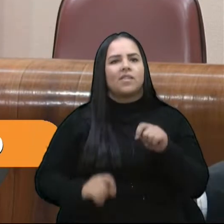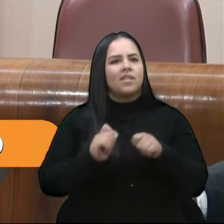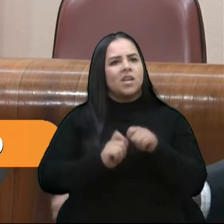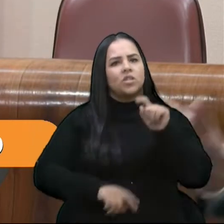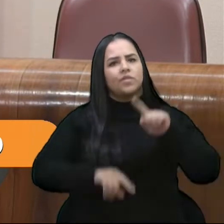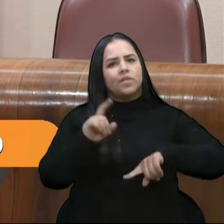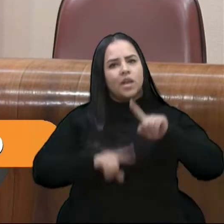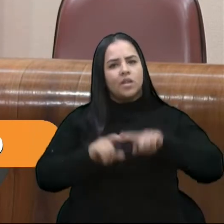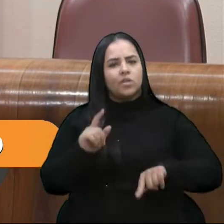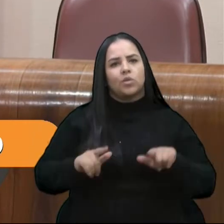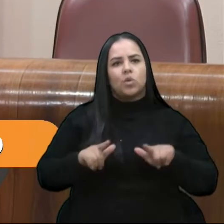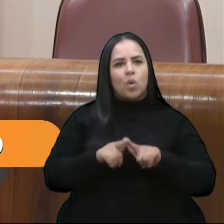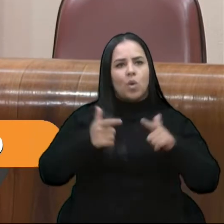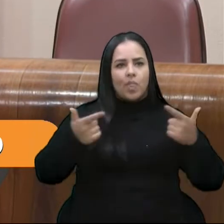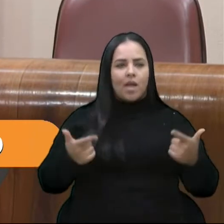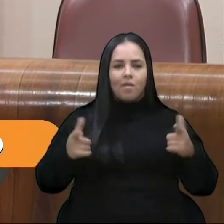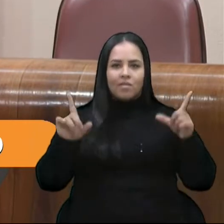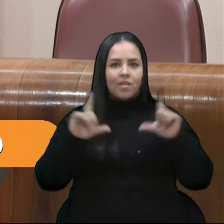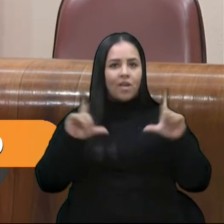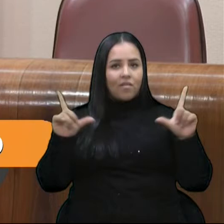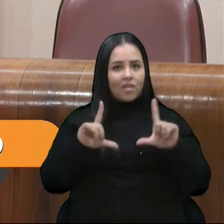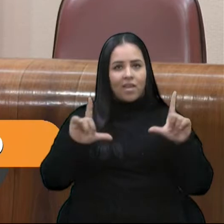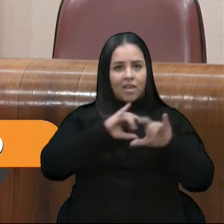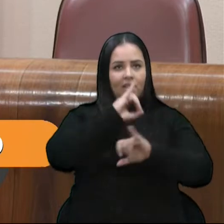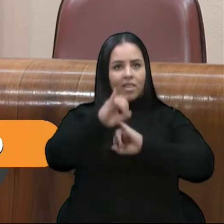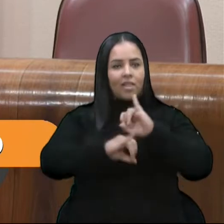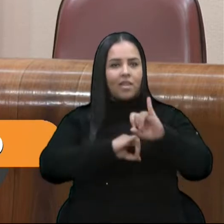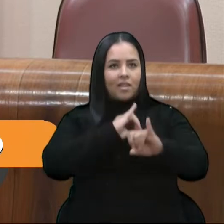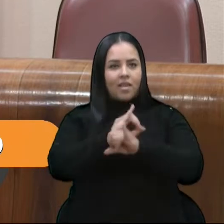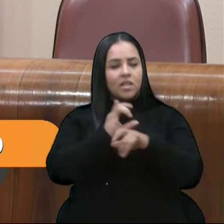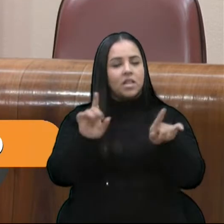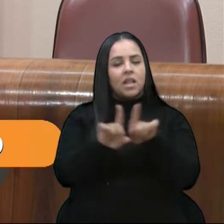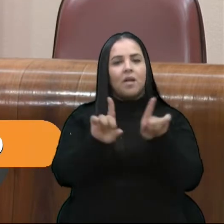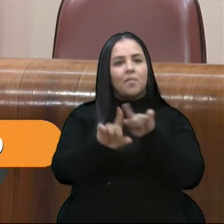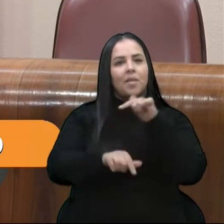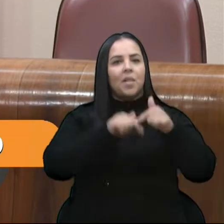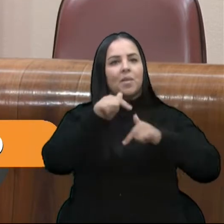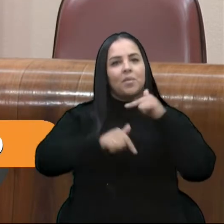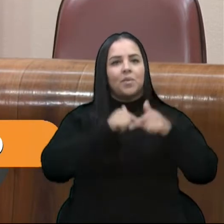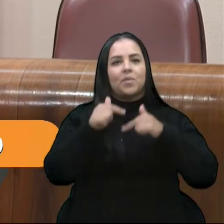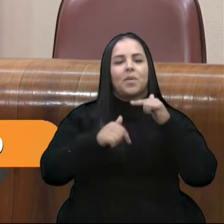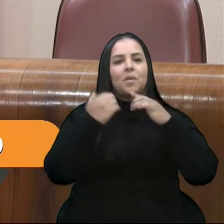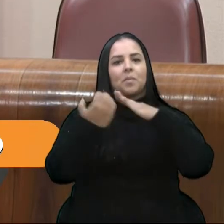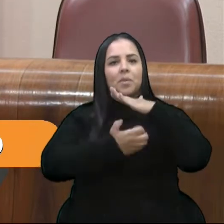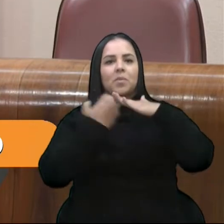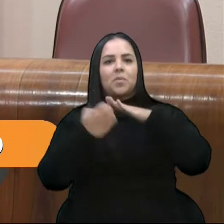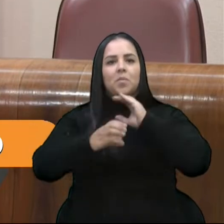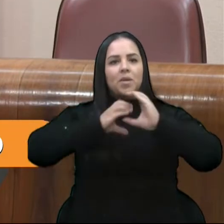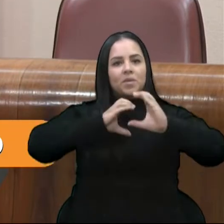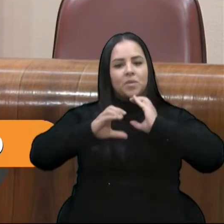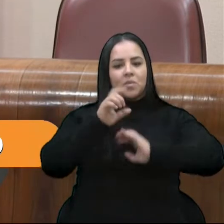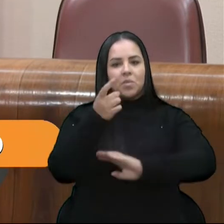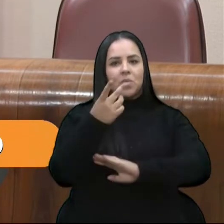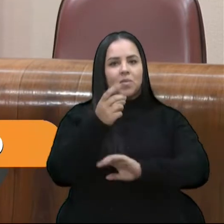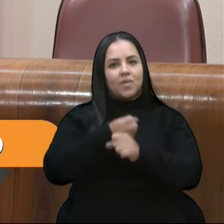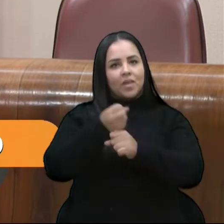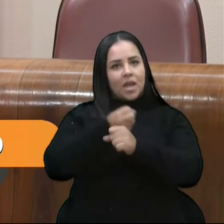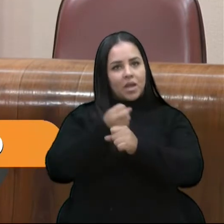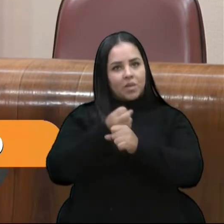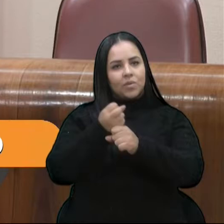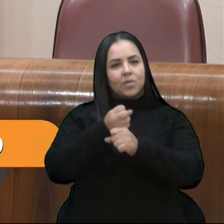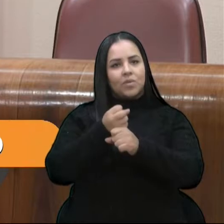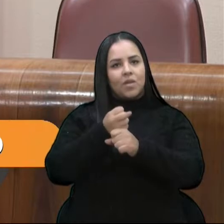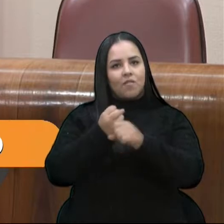TV e portais de internet, além de ter atuado como gestor em empresas de comunicação. Por 12 anos na Fundação Cultural